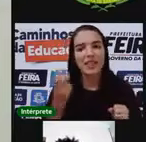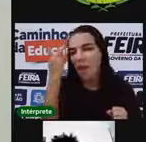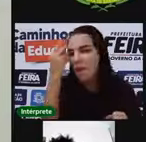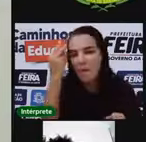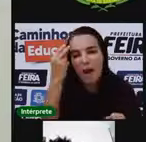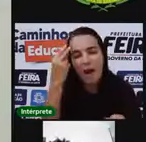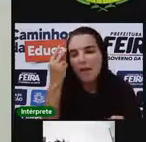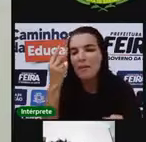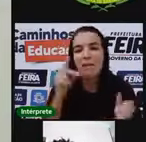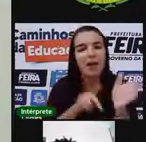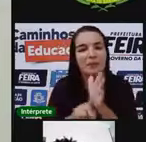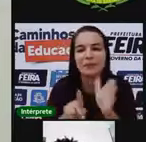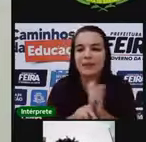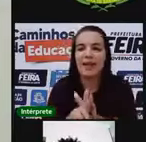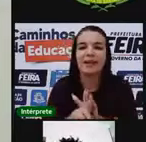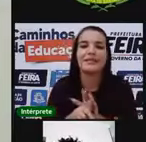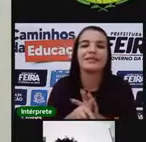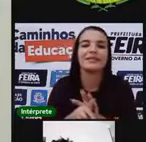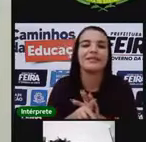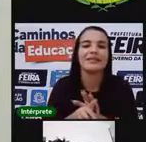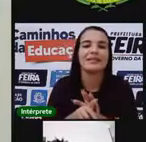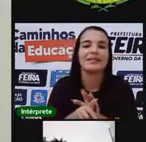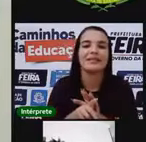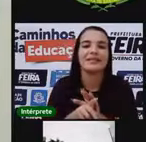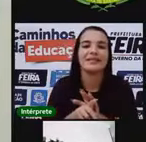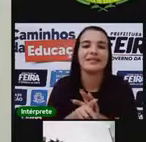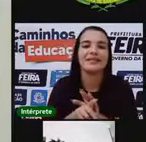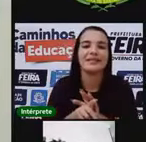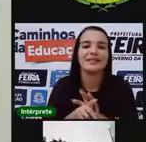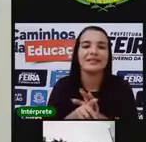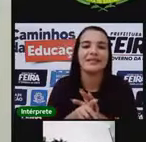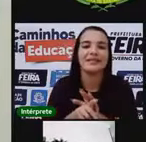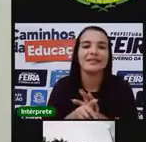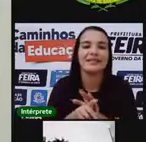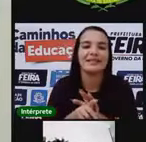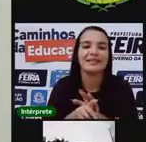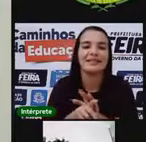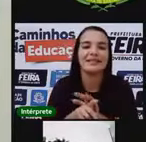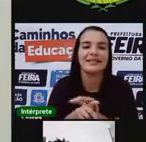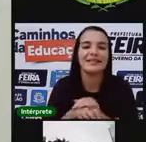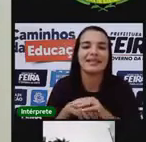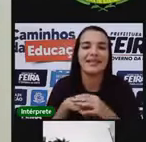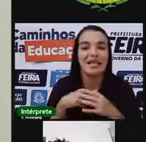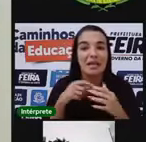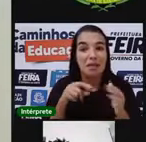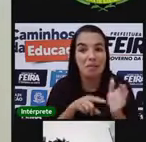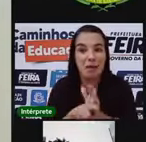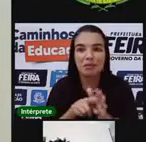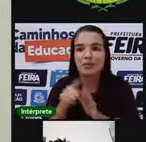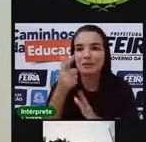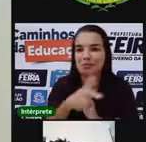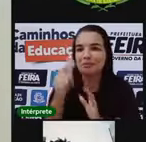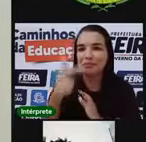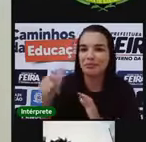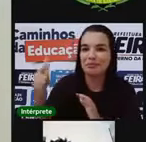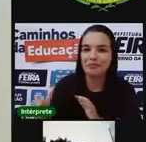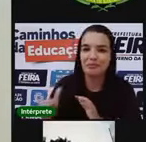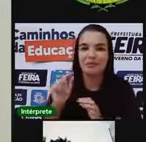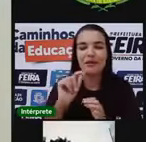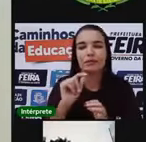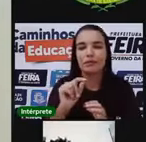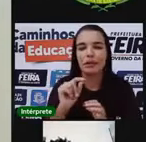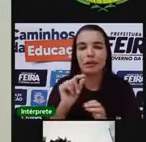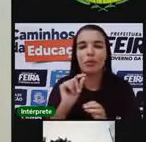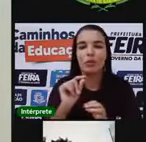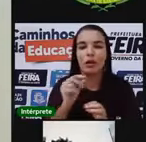momento, né? E aí, quando o outro pergunta, pro é para escrever, aí o outro do lado também já pergunta de novo, pro é para escrever, aí eu chamo isso de